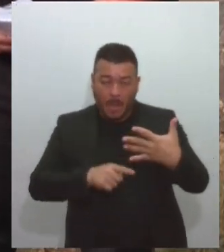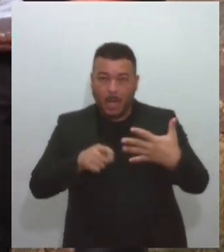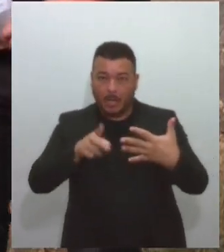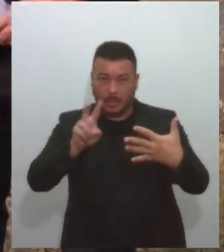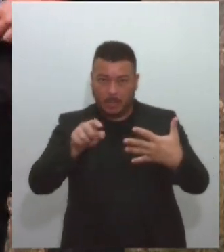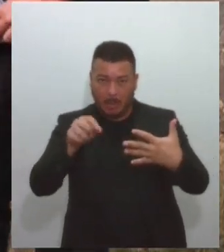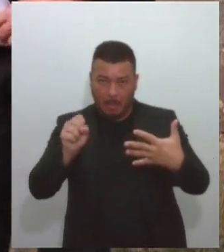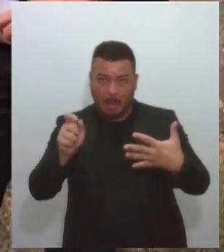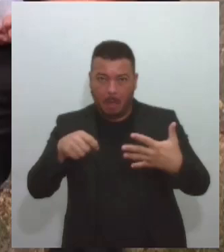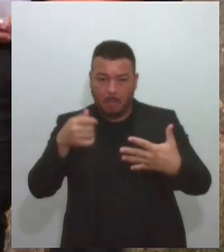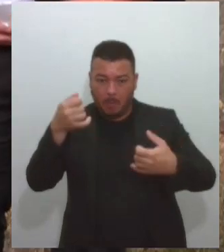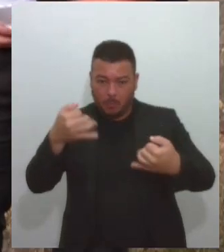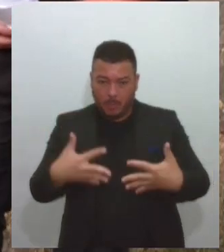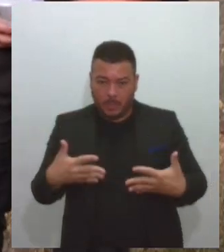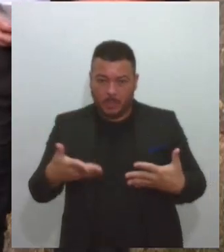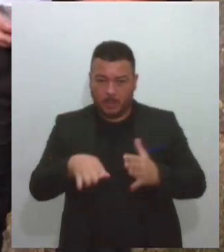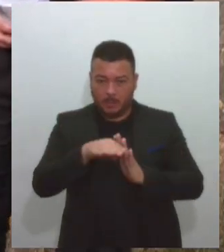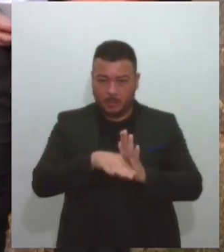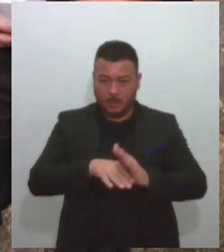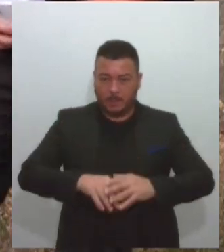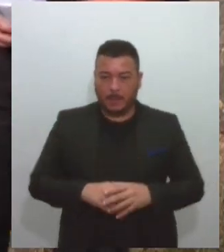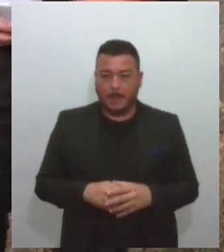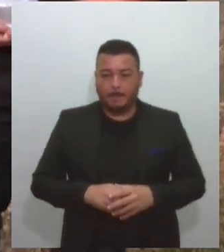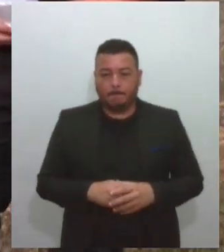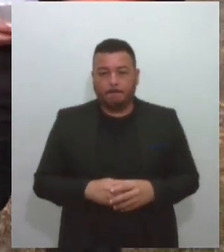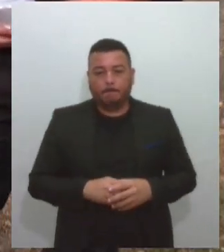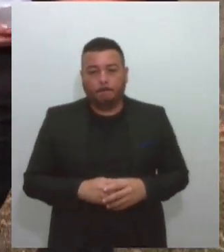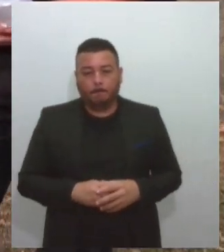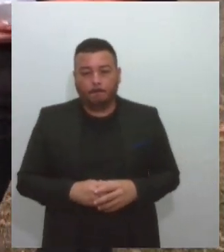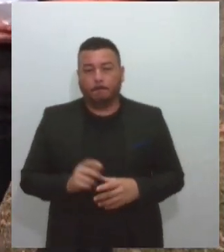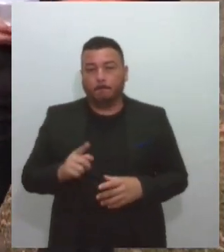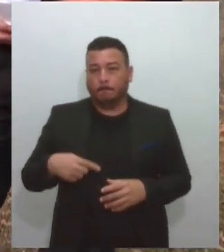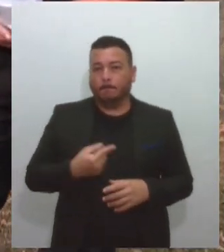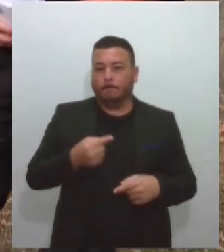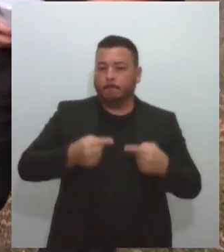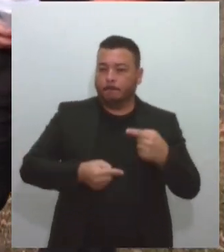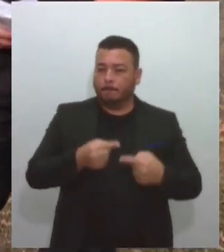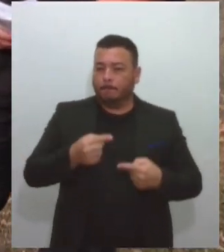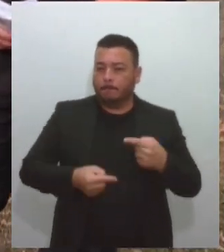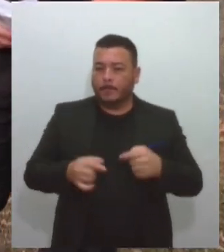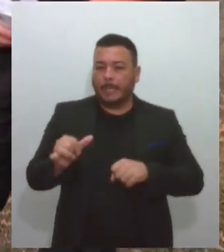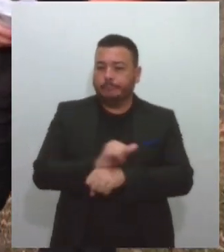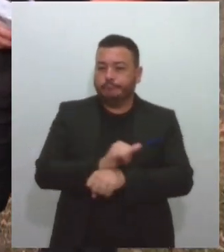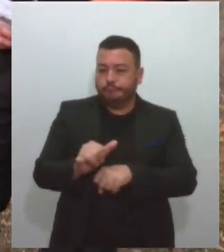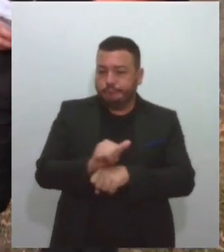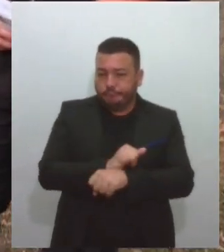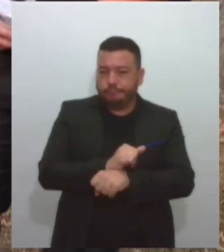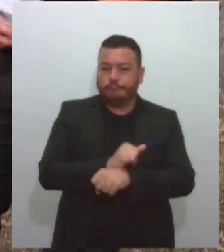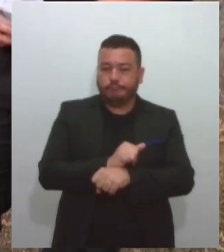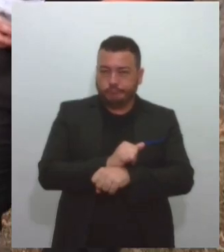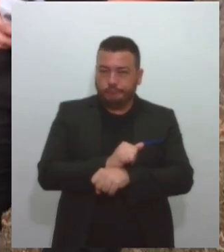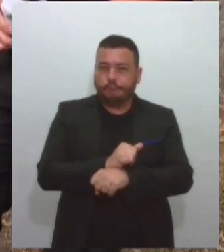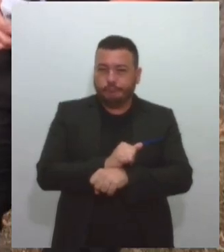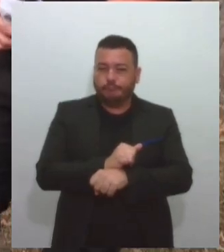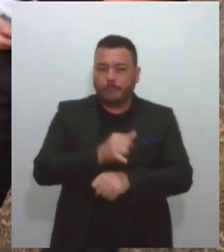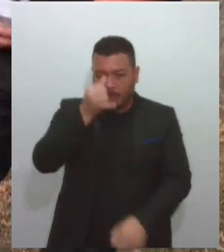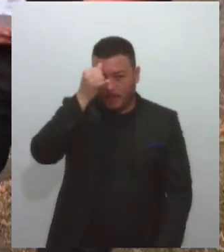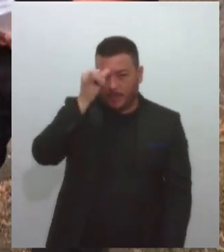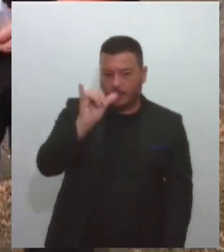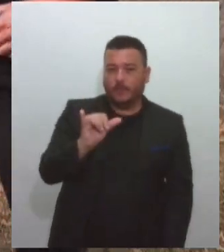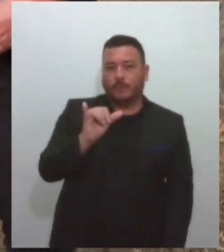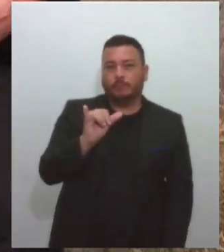dentro da programação? Bom, nós vamos discutir justamente estratégias, né, de combate ao racismo